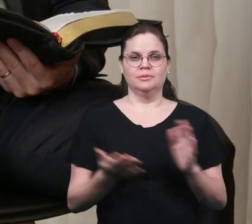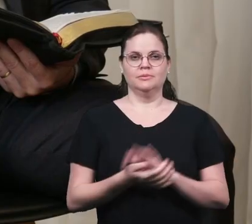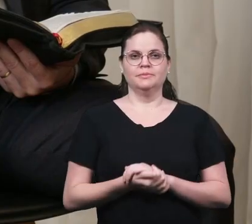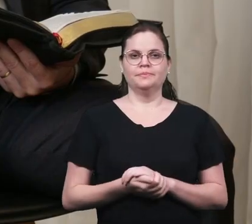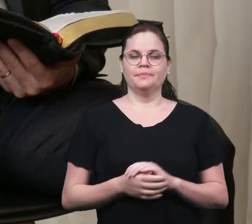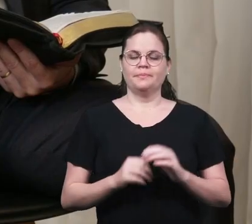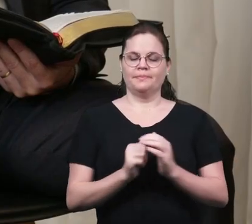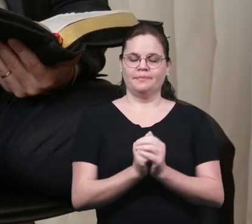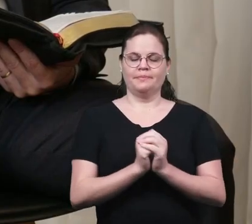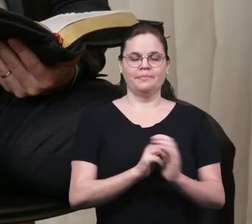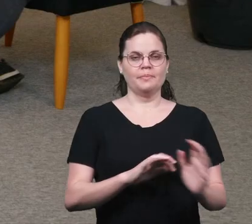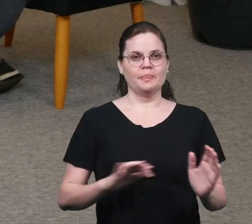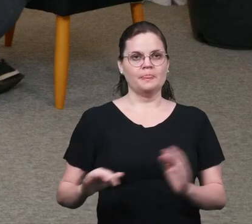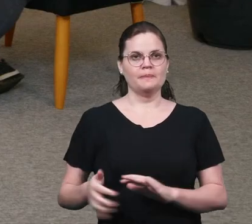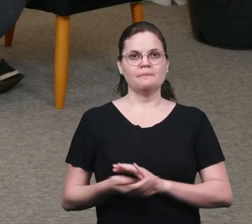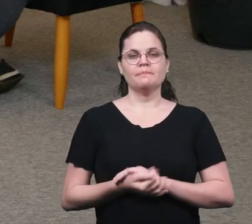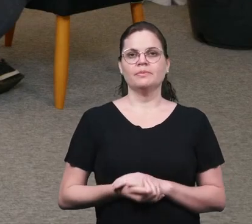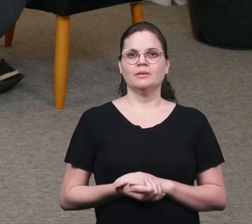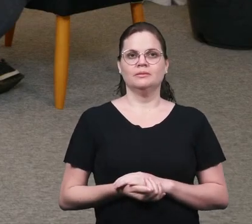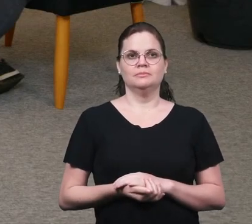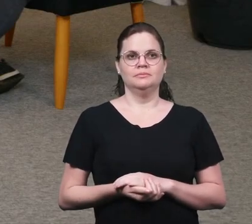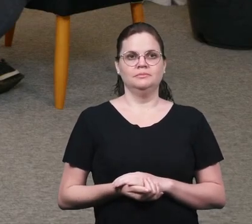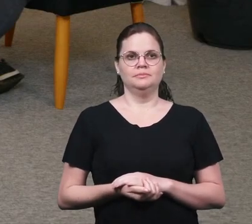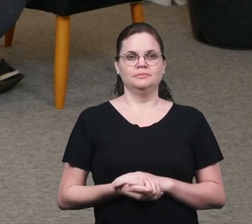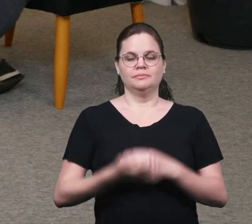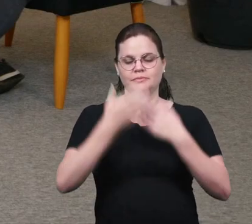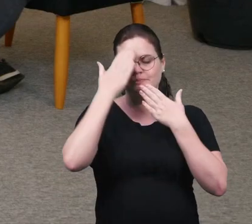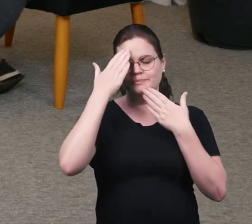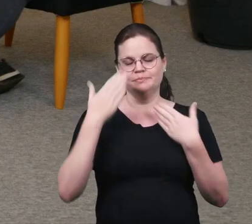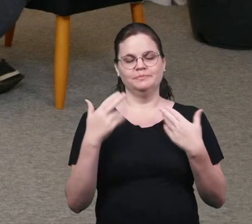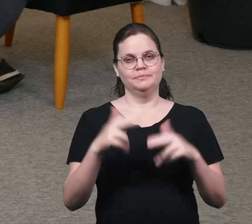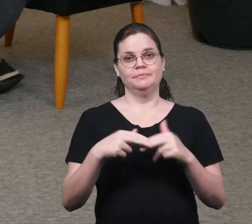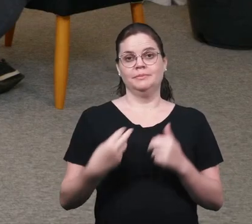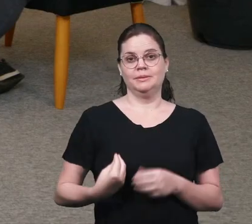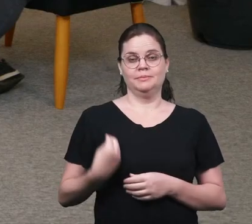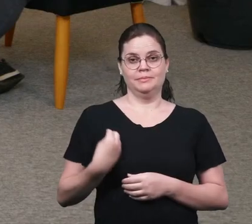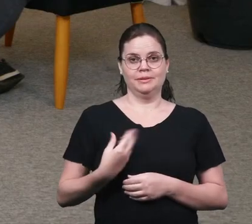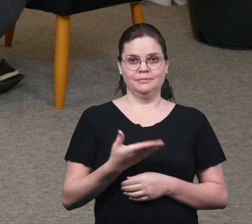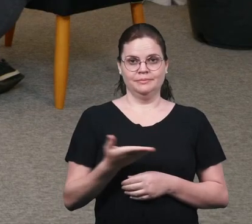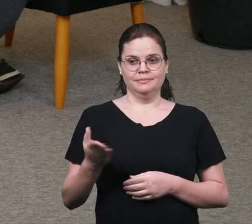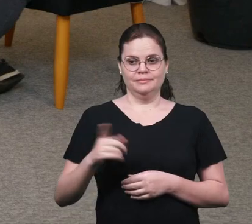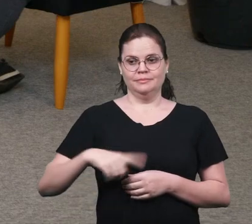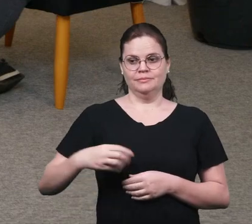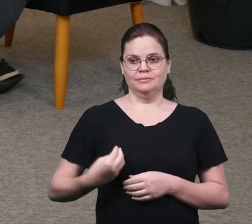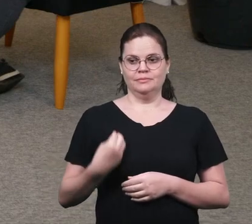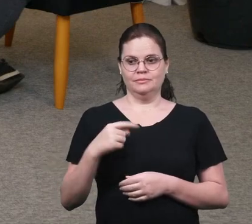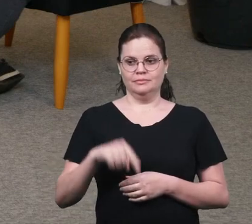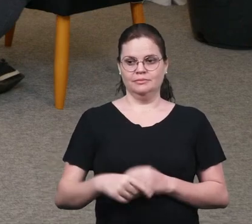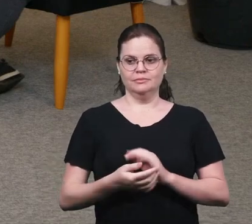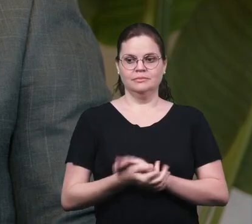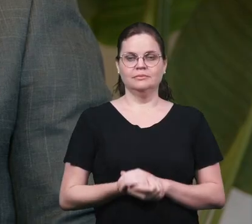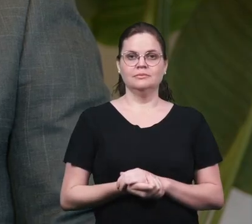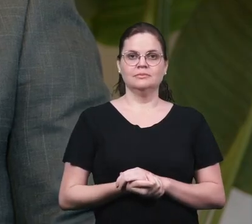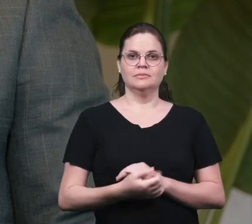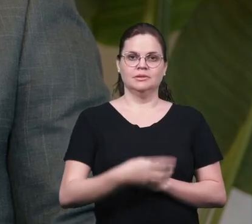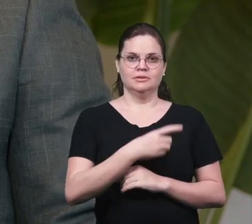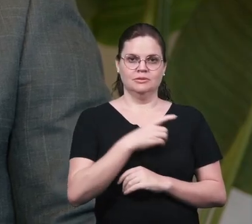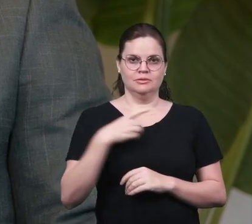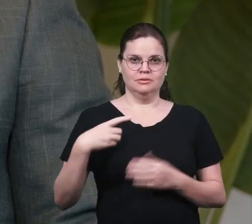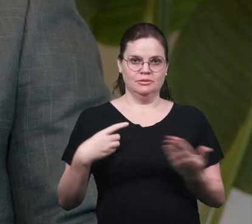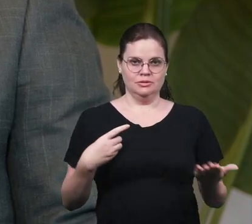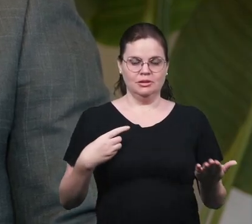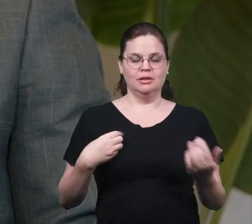ouvem. Amém. Irmãos, muito obrigado pela presença dos companheiros aqui,